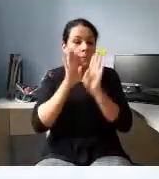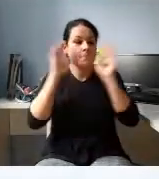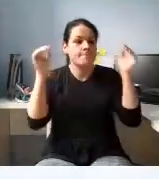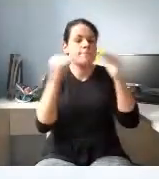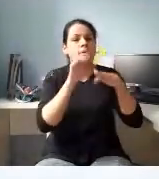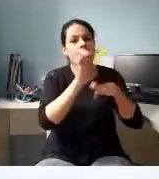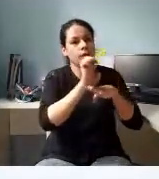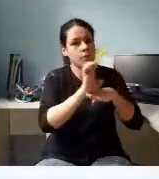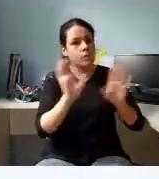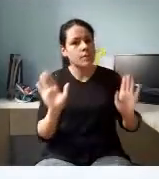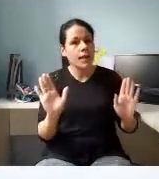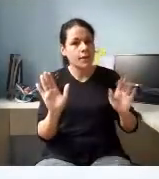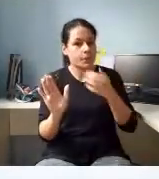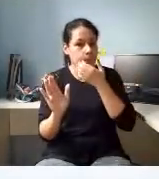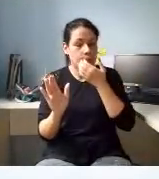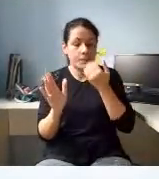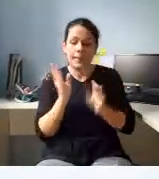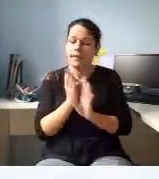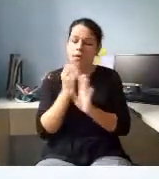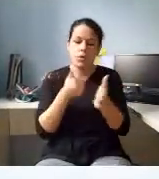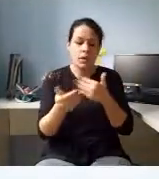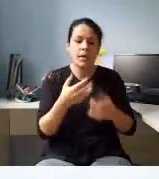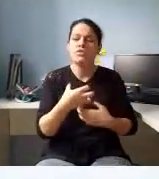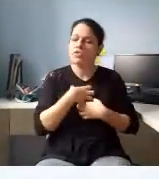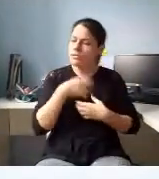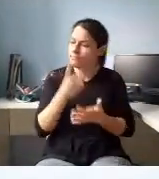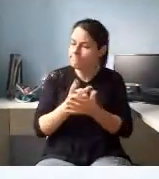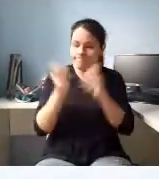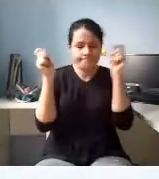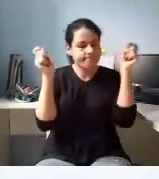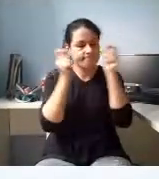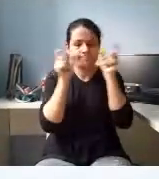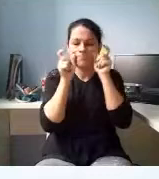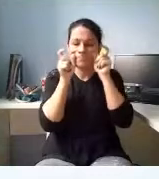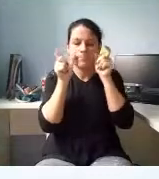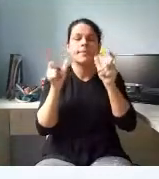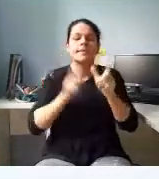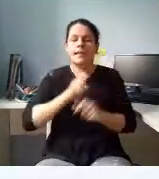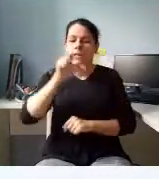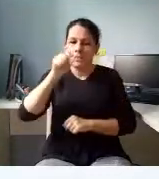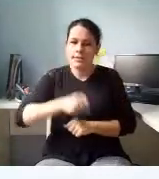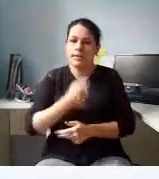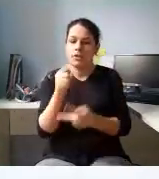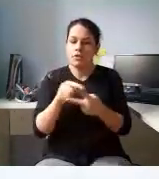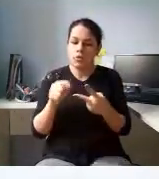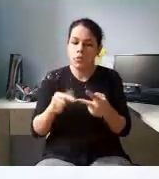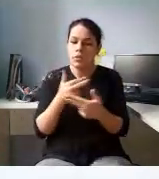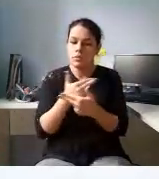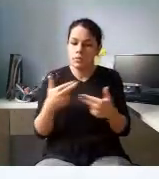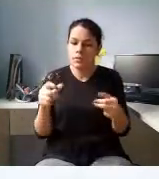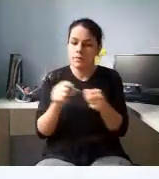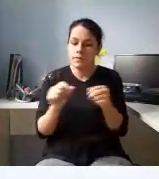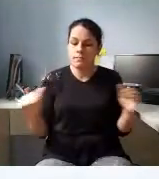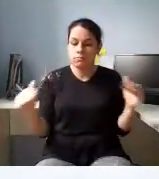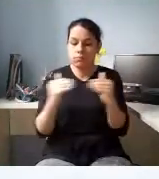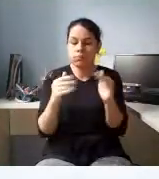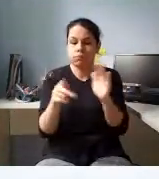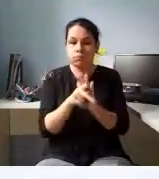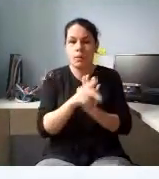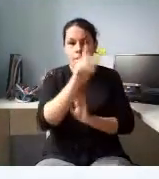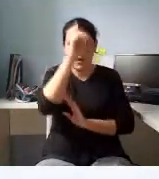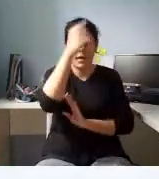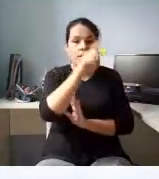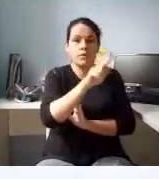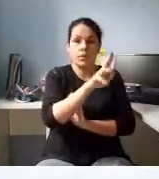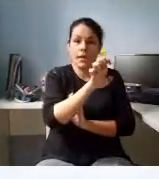isso a gente tem que ficar atento. Então, há convergência dos dois candidatos em relação à pauta econômica ou à agenda econômica que é proposta